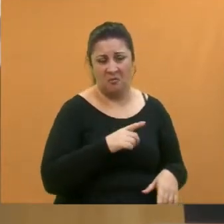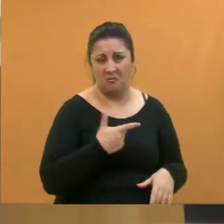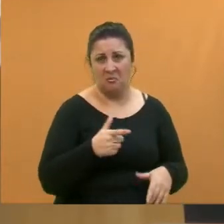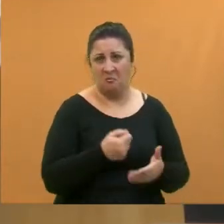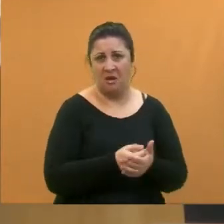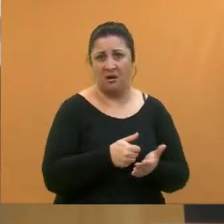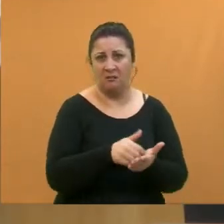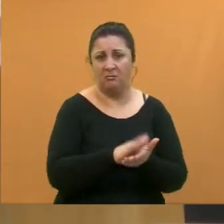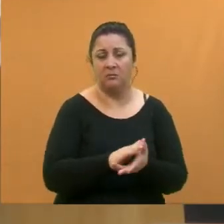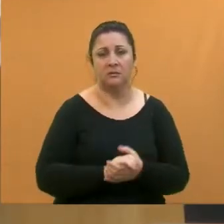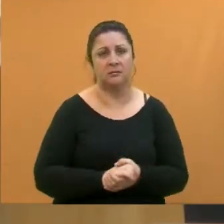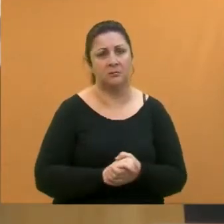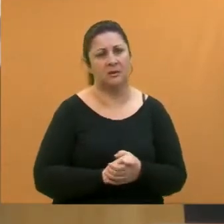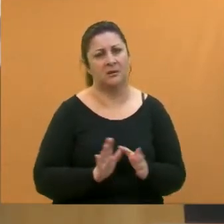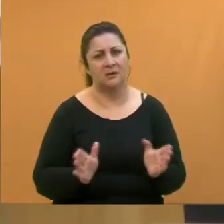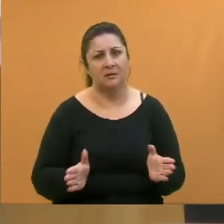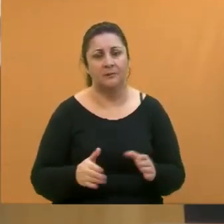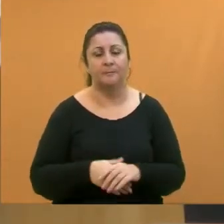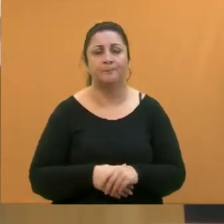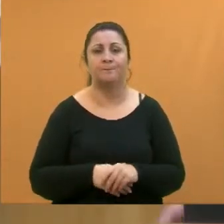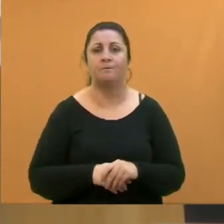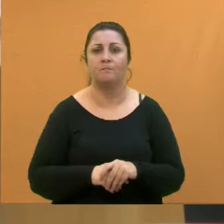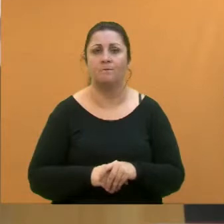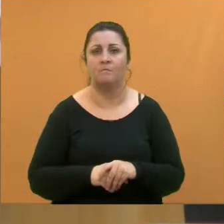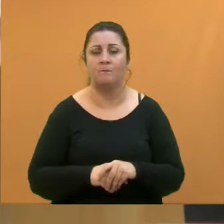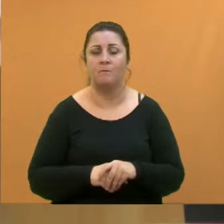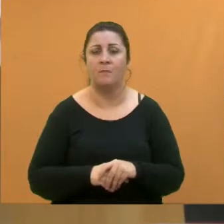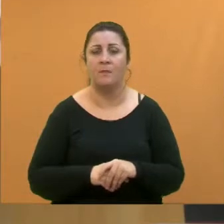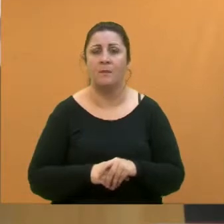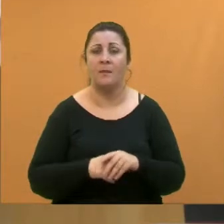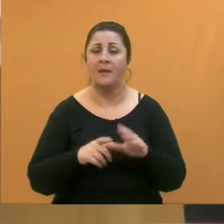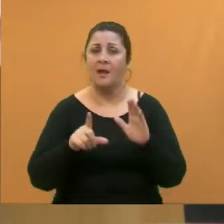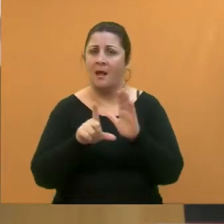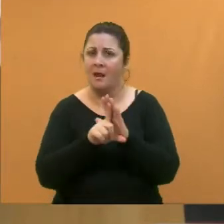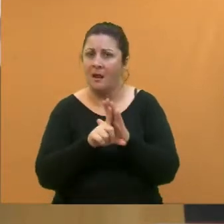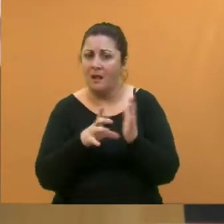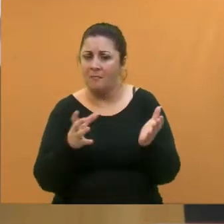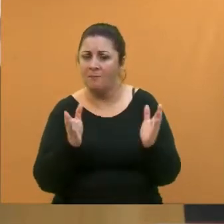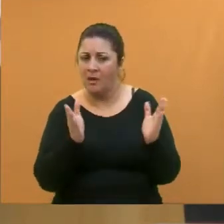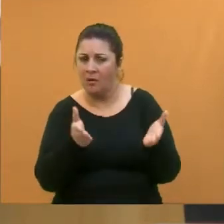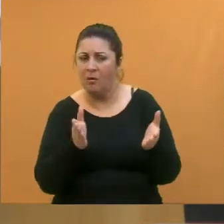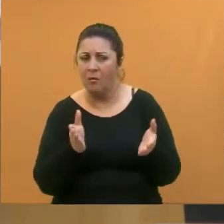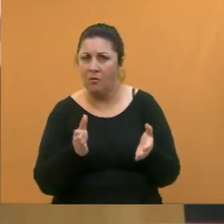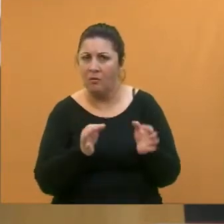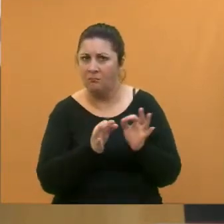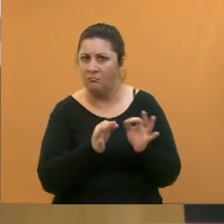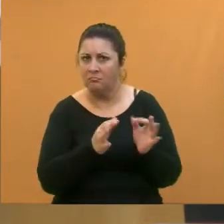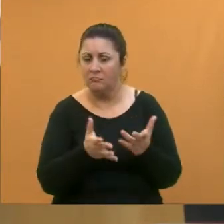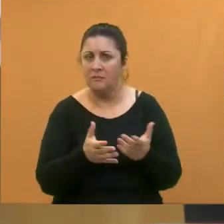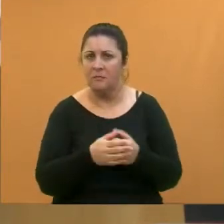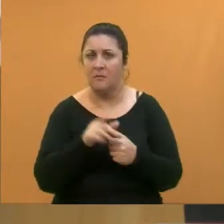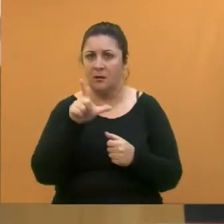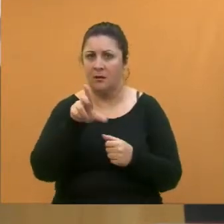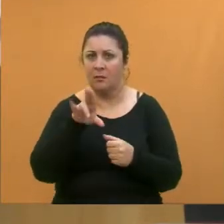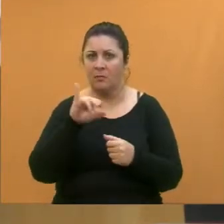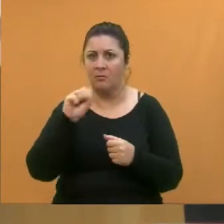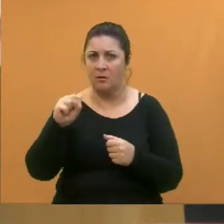disso. Mas não é só essa questão. A lei, do jeito que está, e o Luiz Flávio me orientou